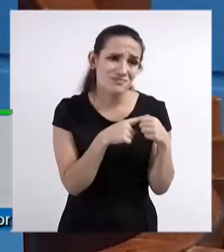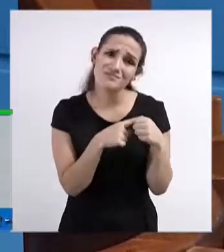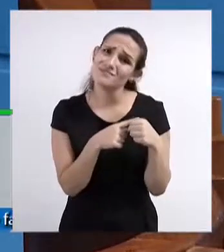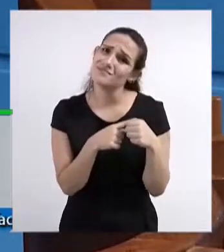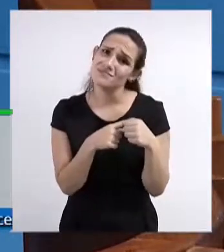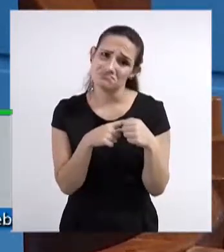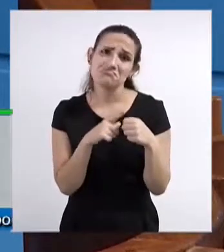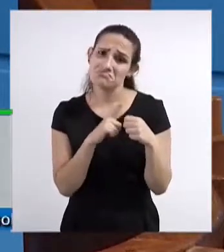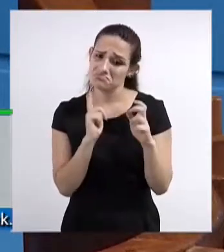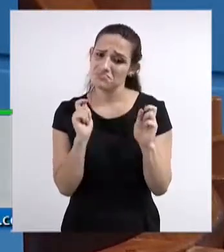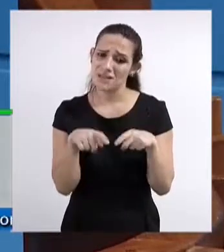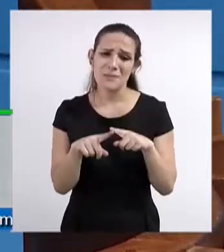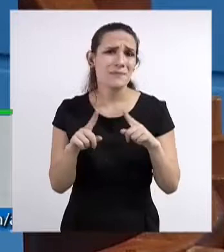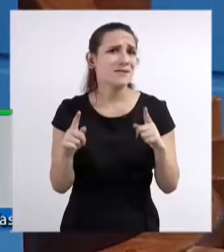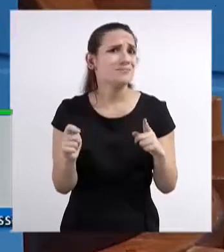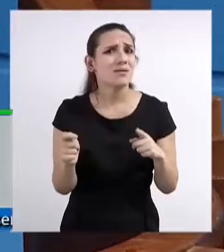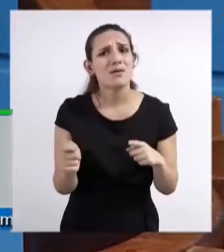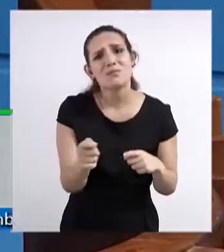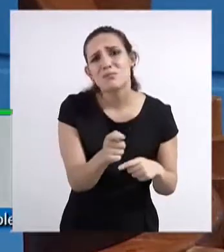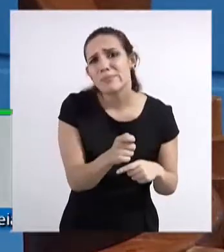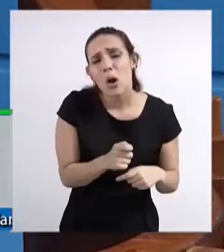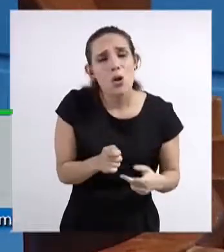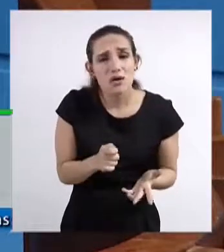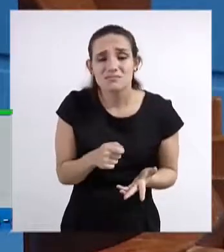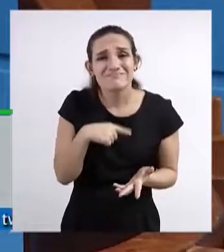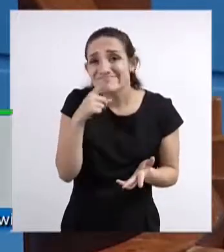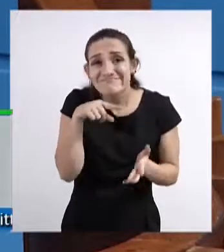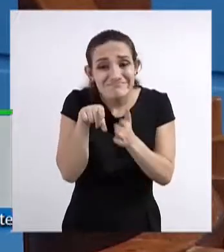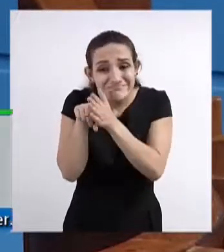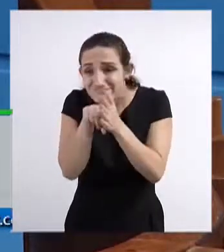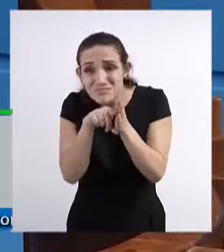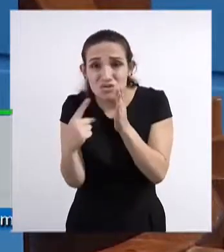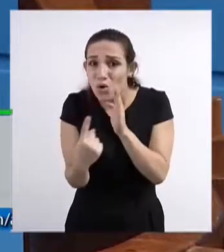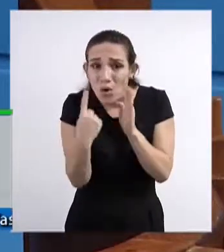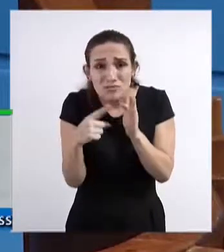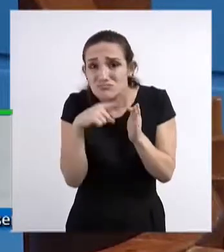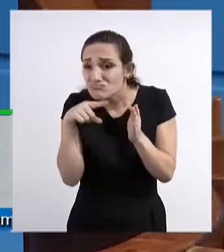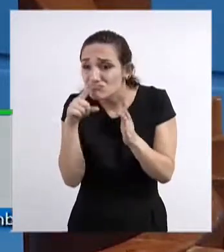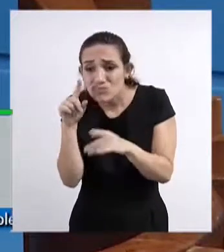bastante competente, encontra dificuldade para sozinha